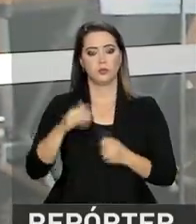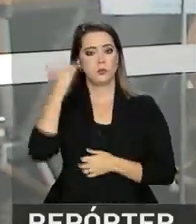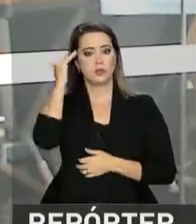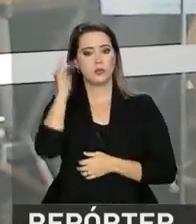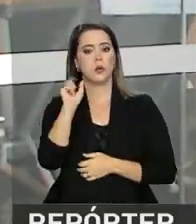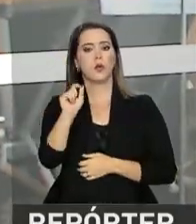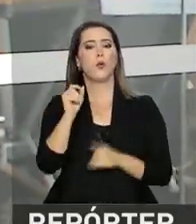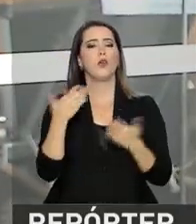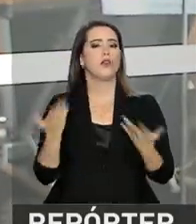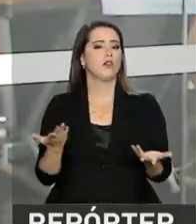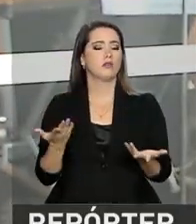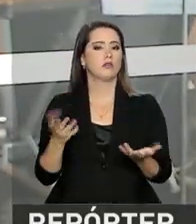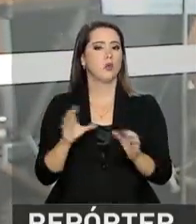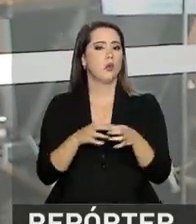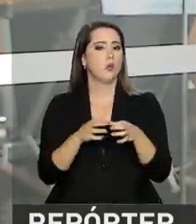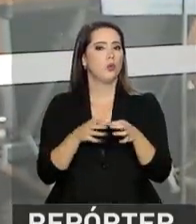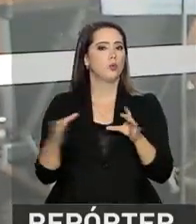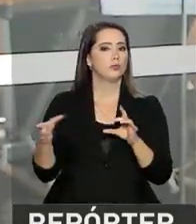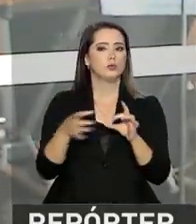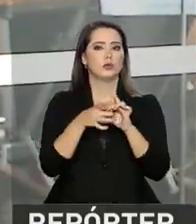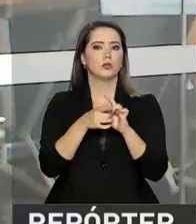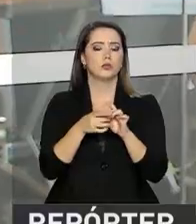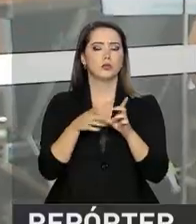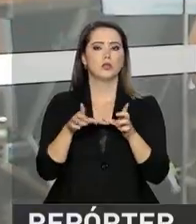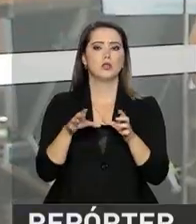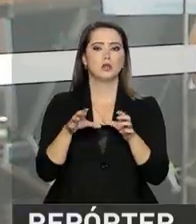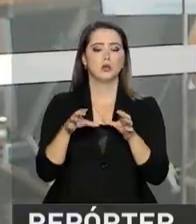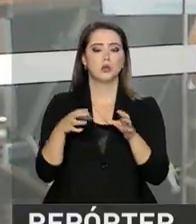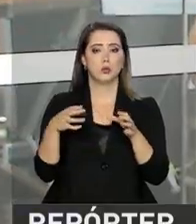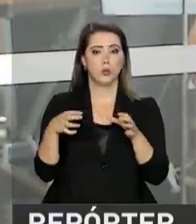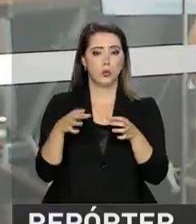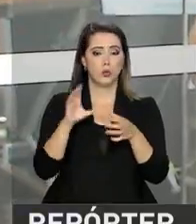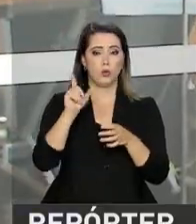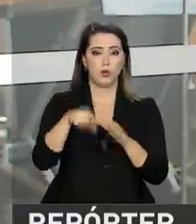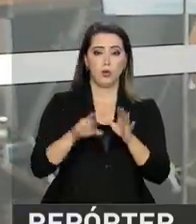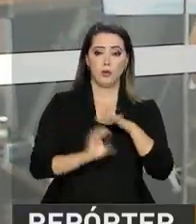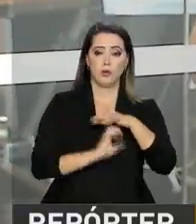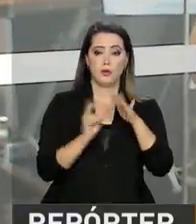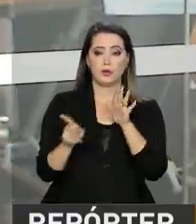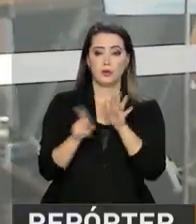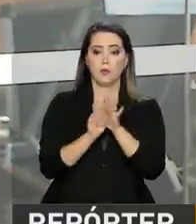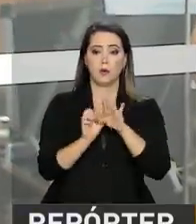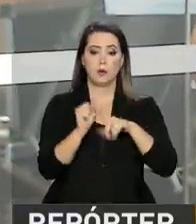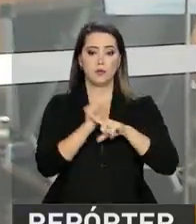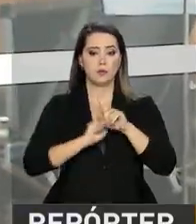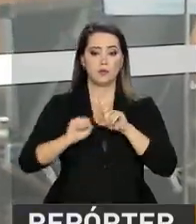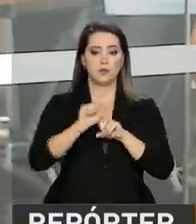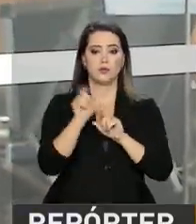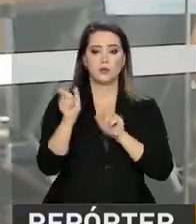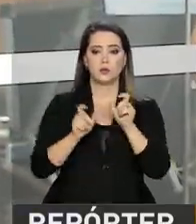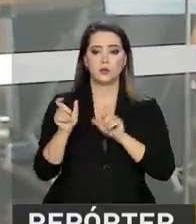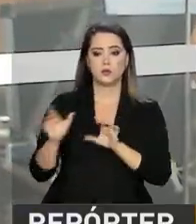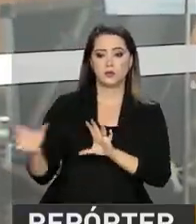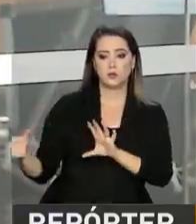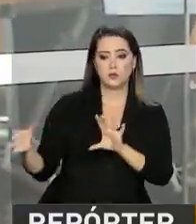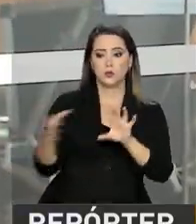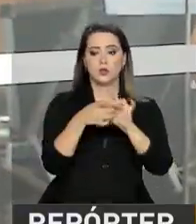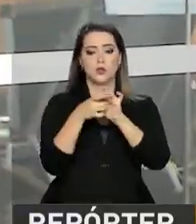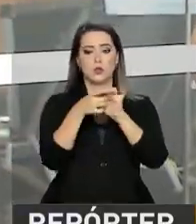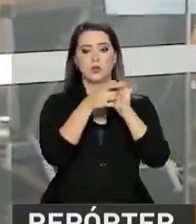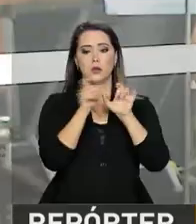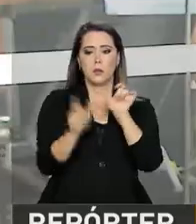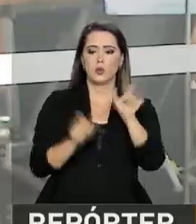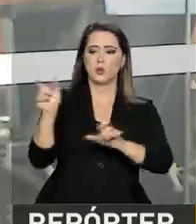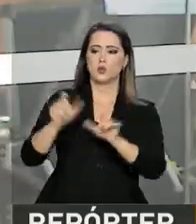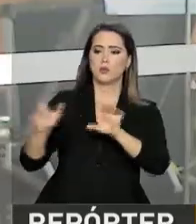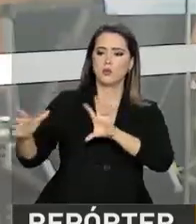uma cooperativa. Que é uma empresa da sociedade, das pessoas, é uma empresa coletiva que nasce